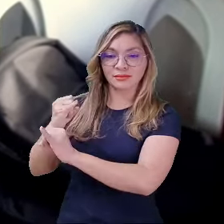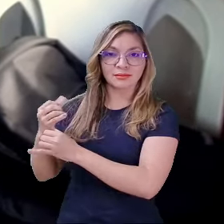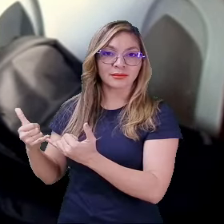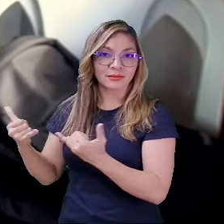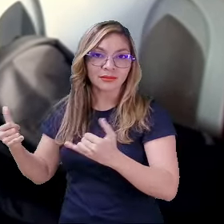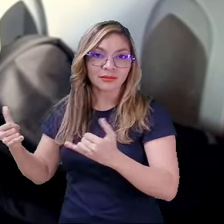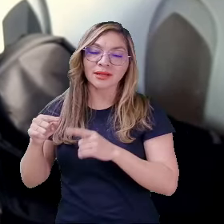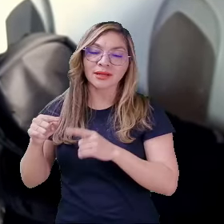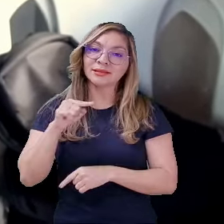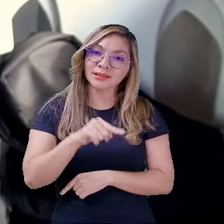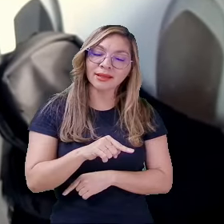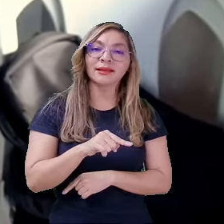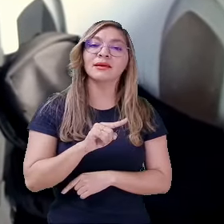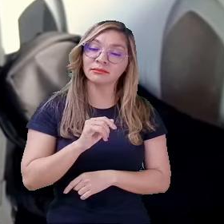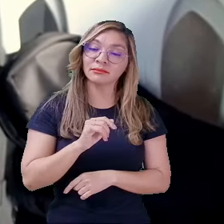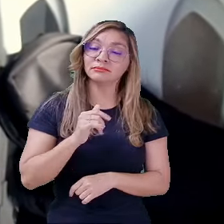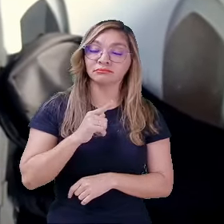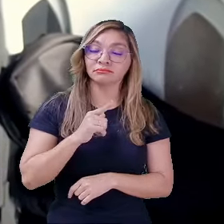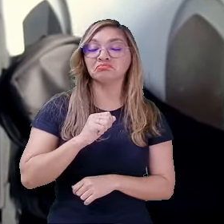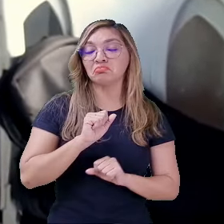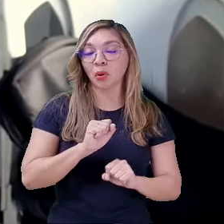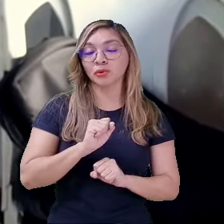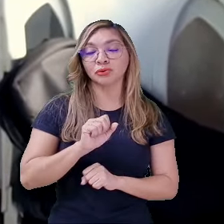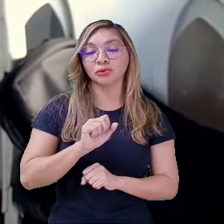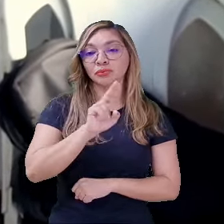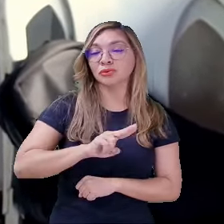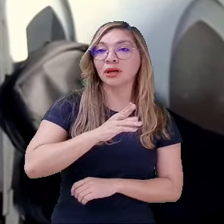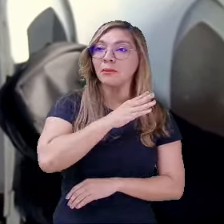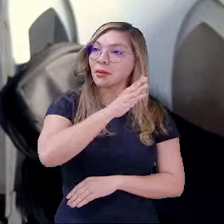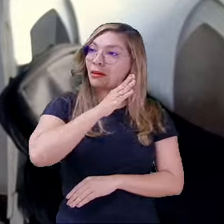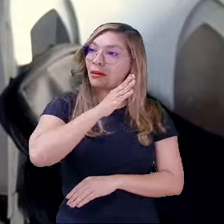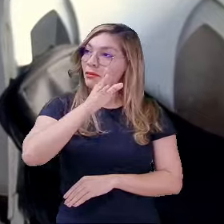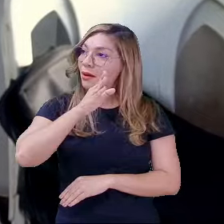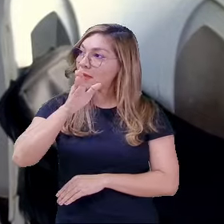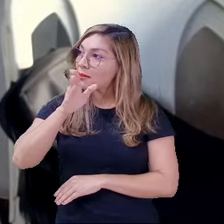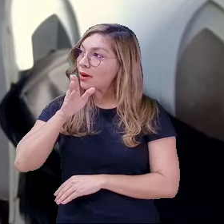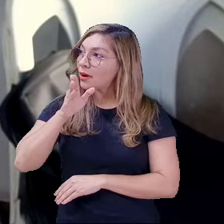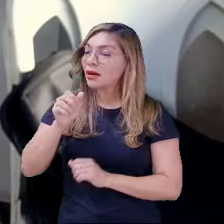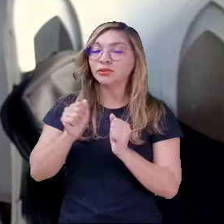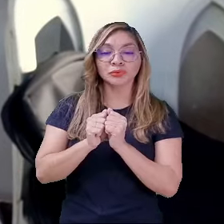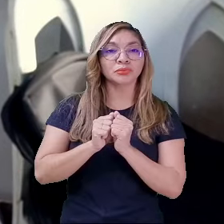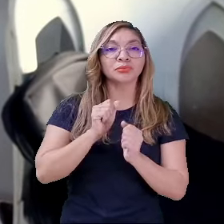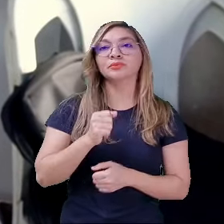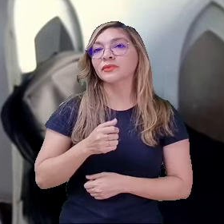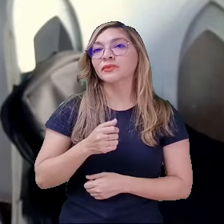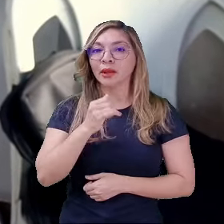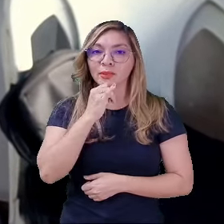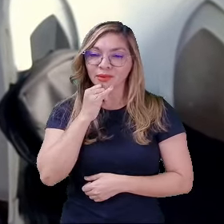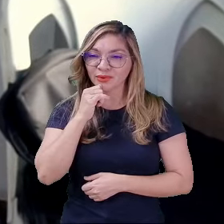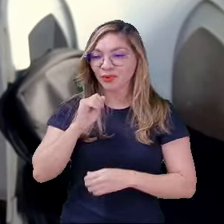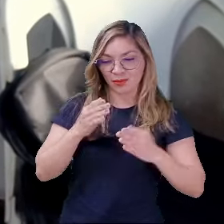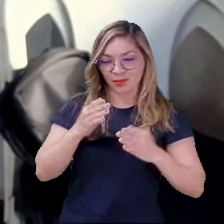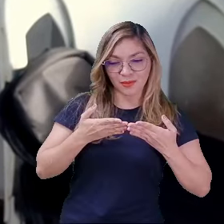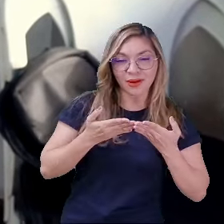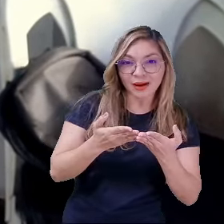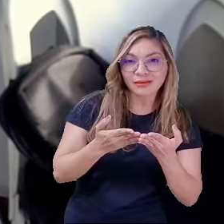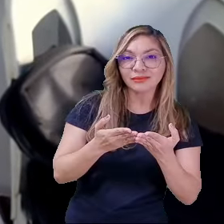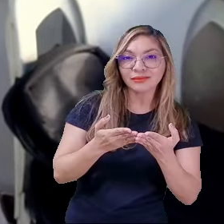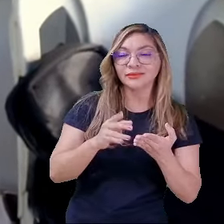internet que ela tem essas vantagens. Que onde você vai, ela vai te acompanhar. Estamos aqui no barco, daqui a pouco estamos em